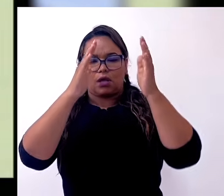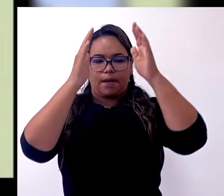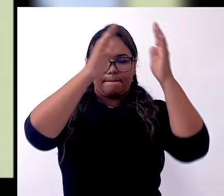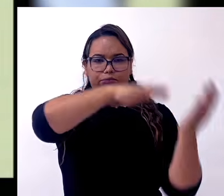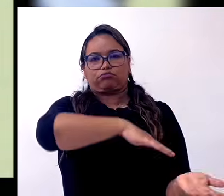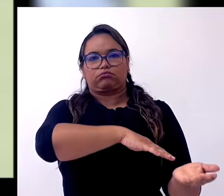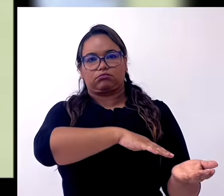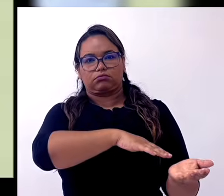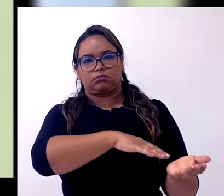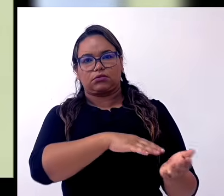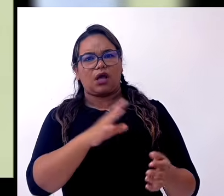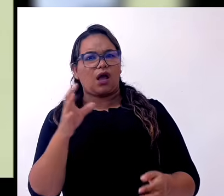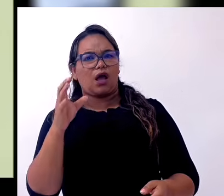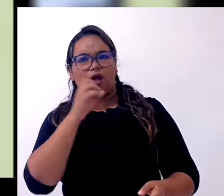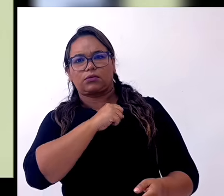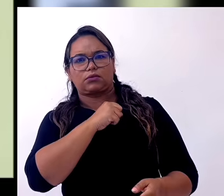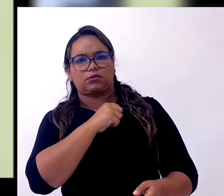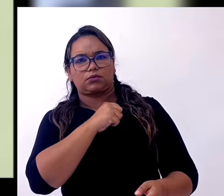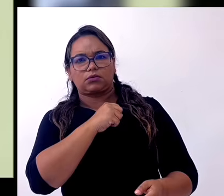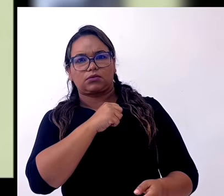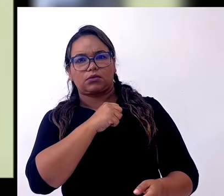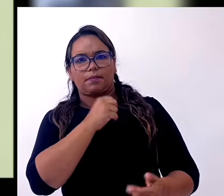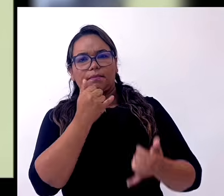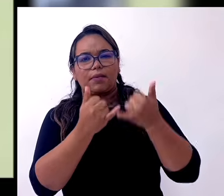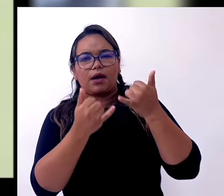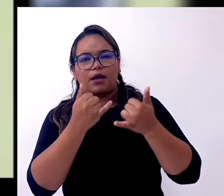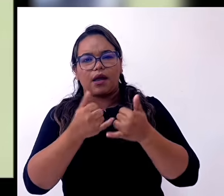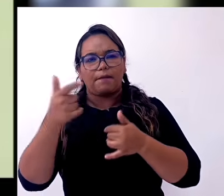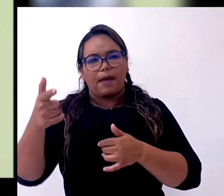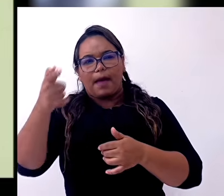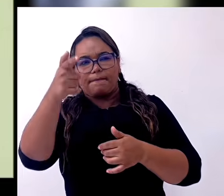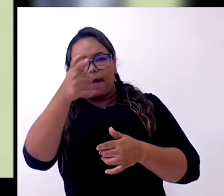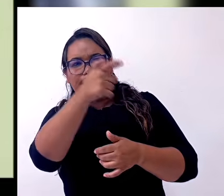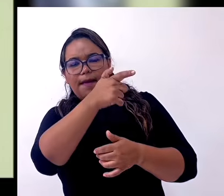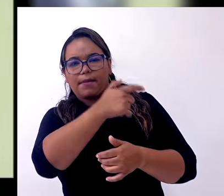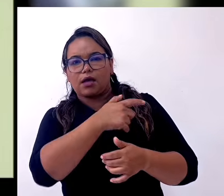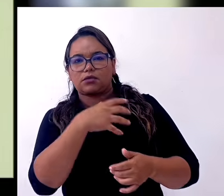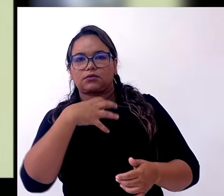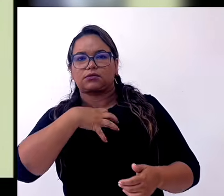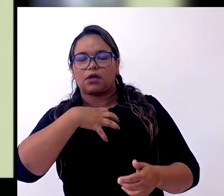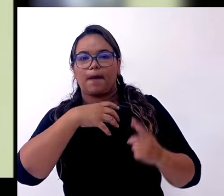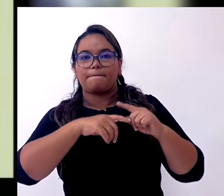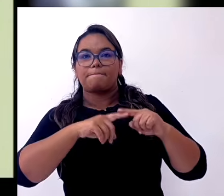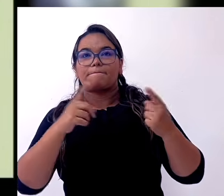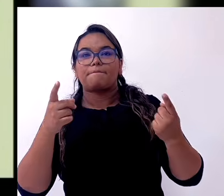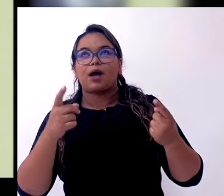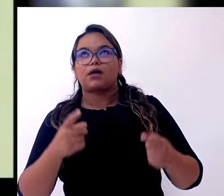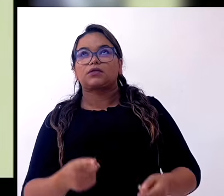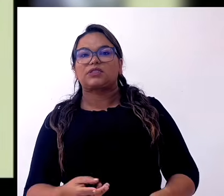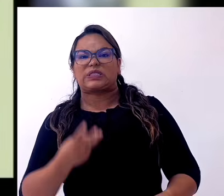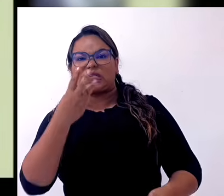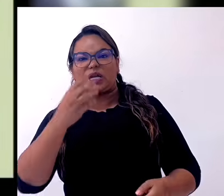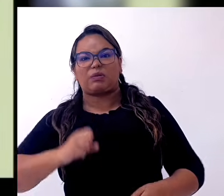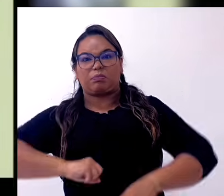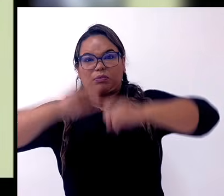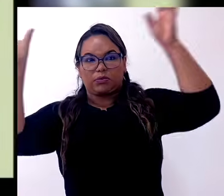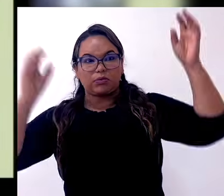explosão. Foi lá em cima onde havia fogo. E naquele momento todo o edifício ficou em chamas e todos